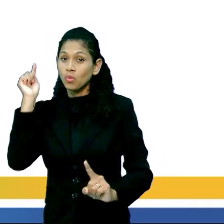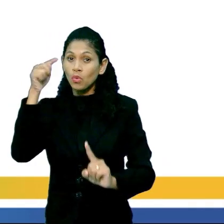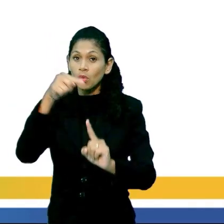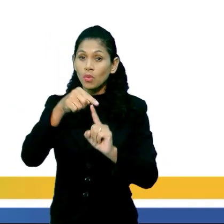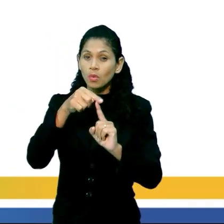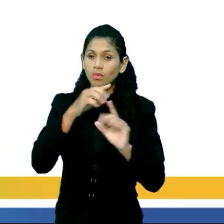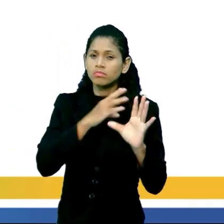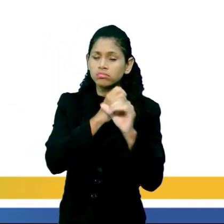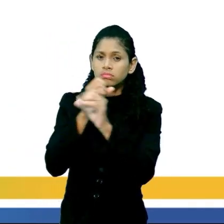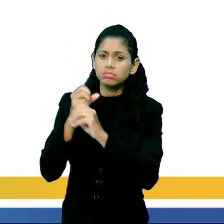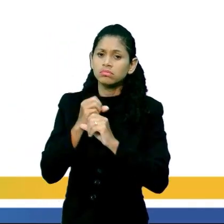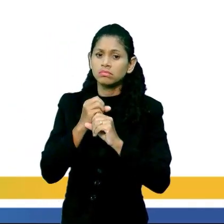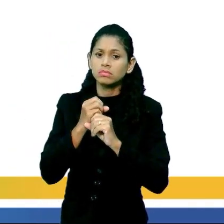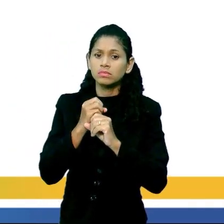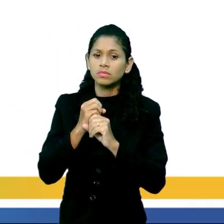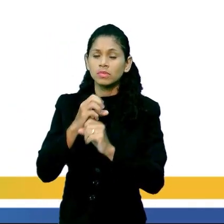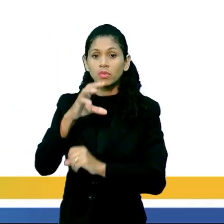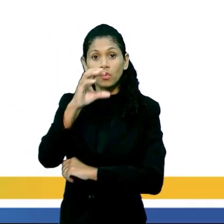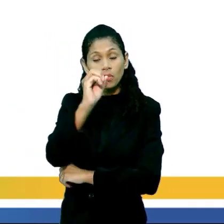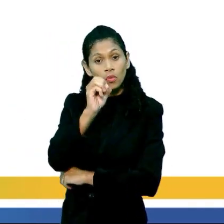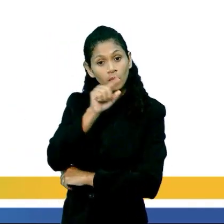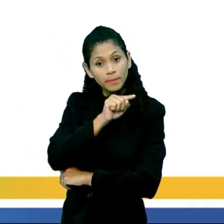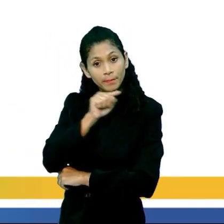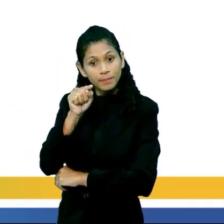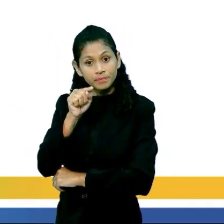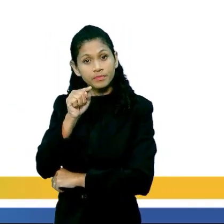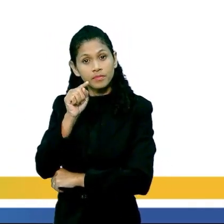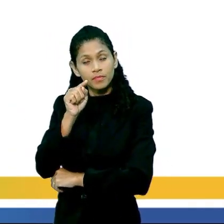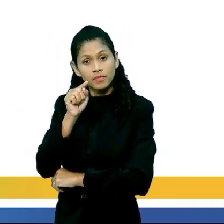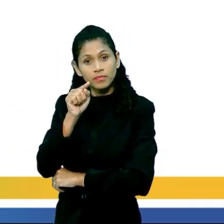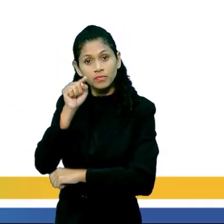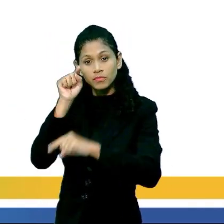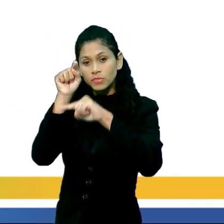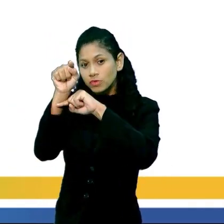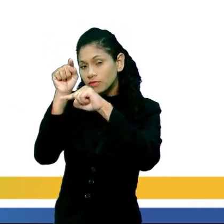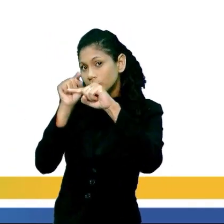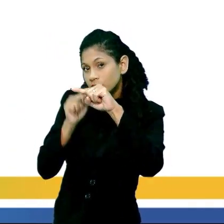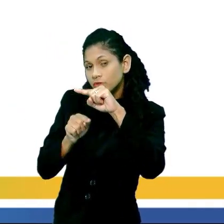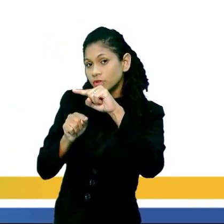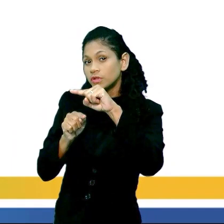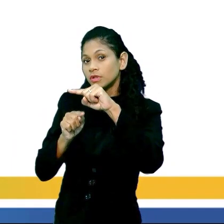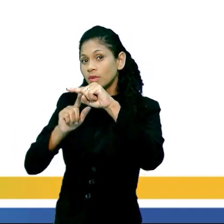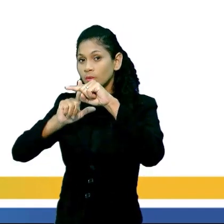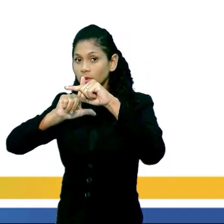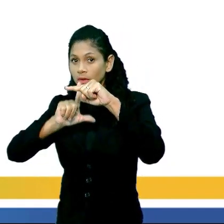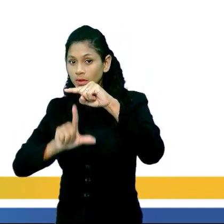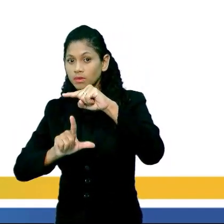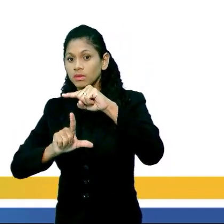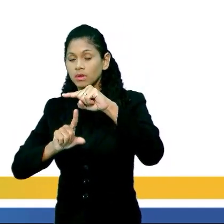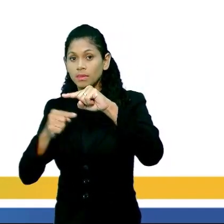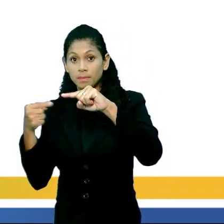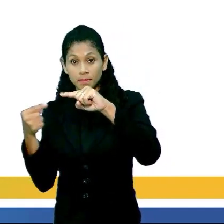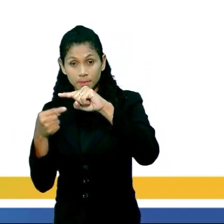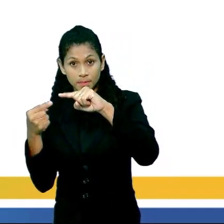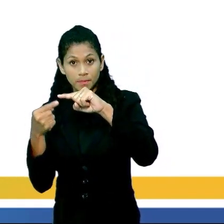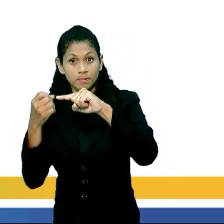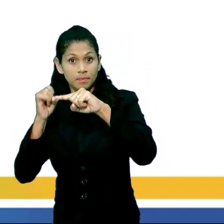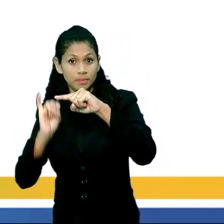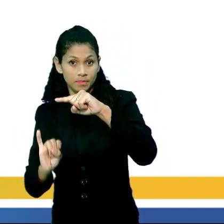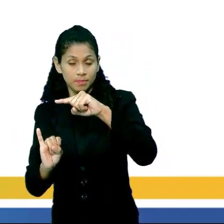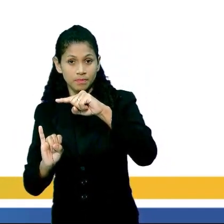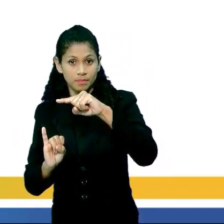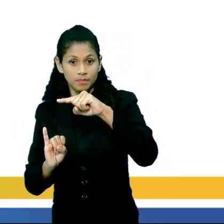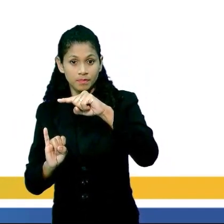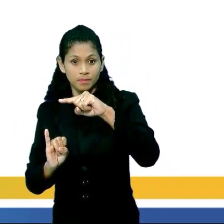calcular o θ dividido por L menos I. A expressão L menos I vale o